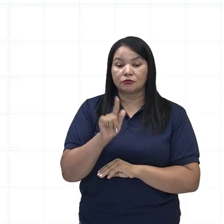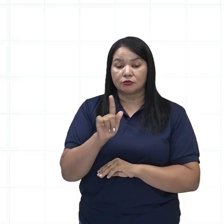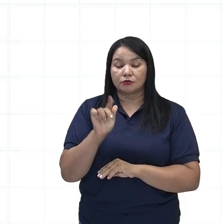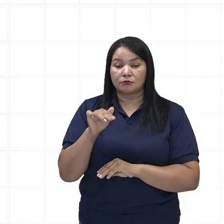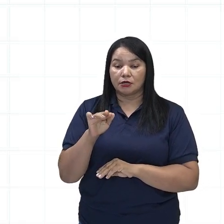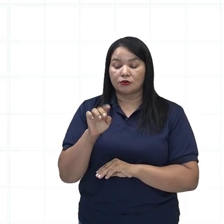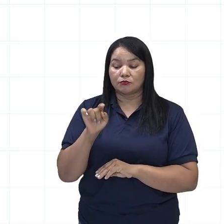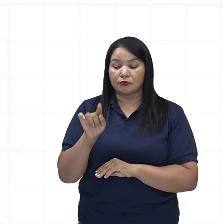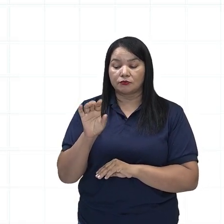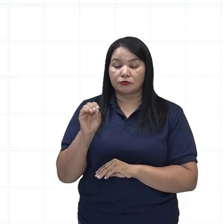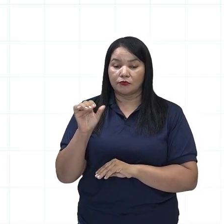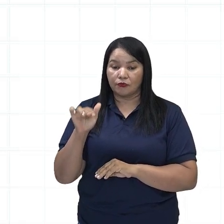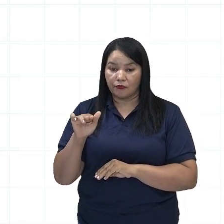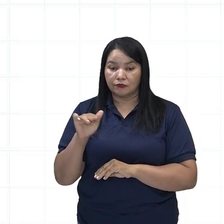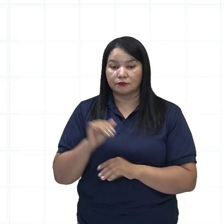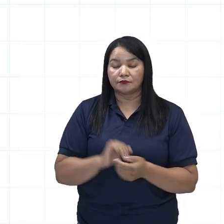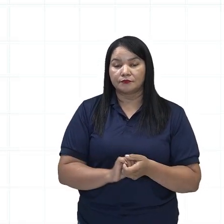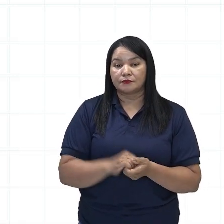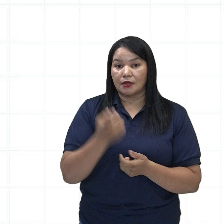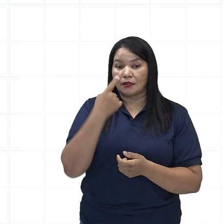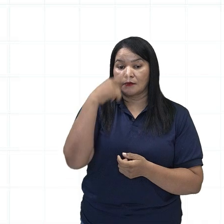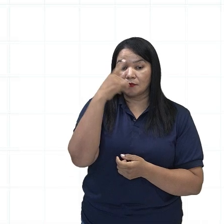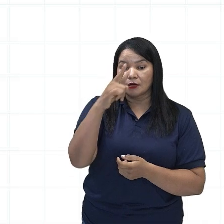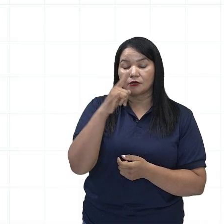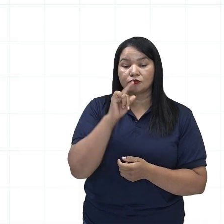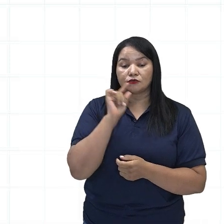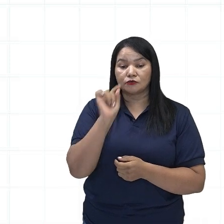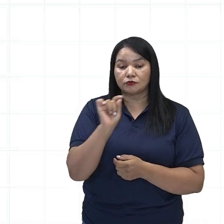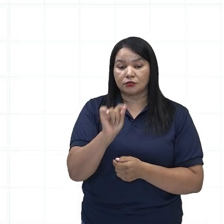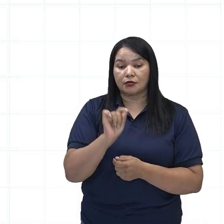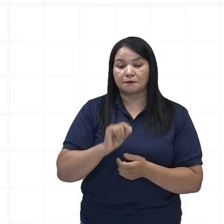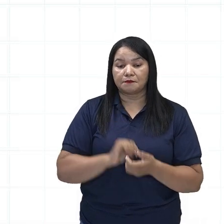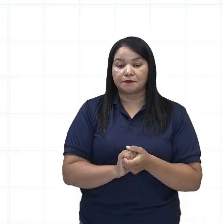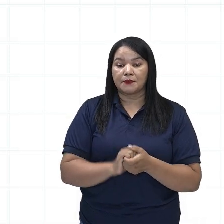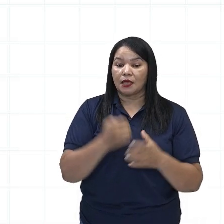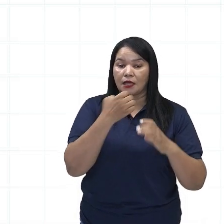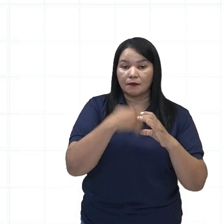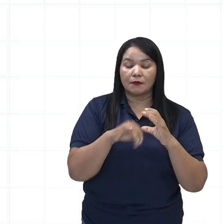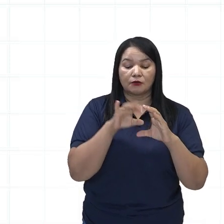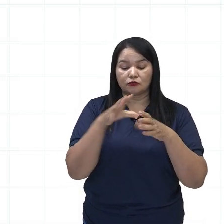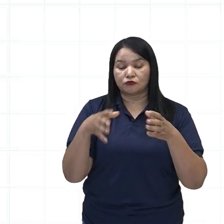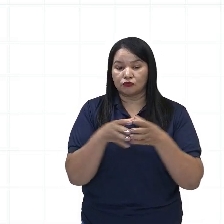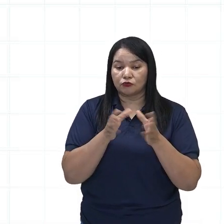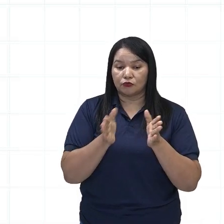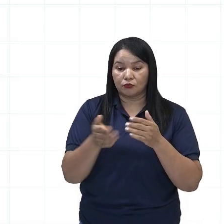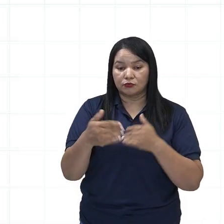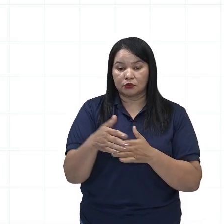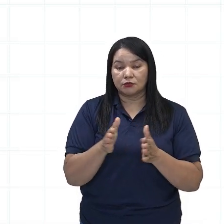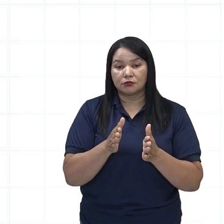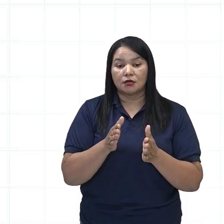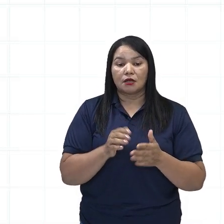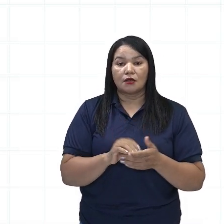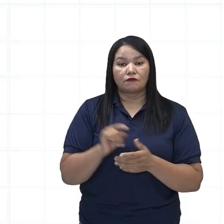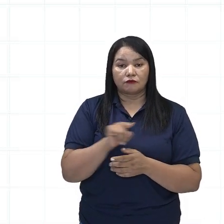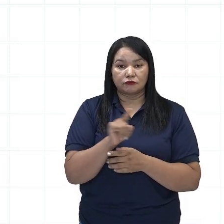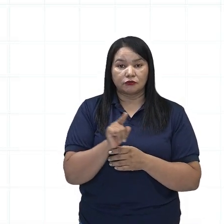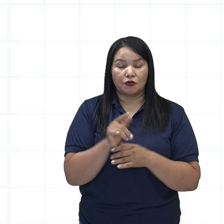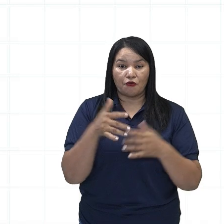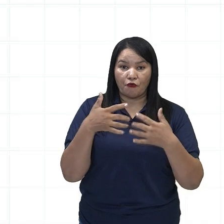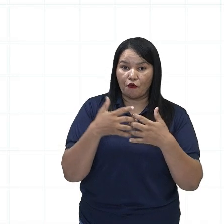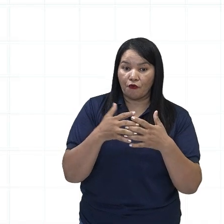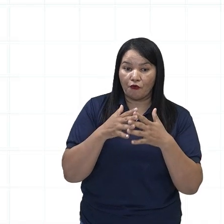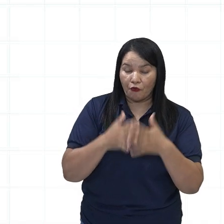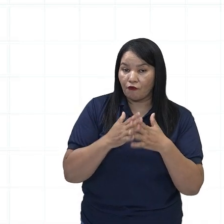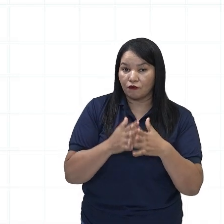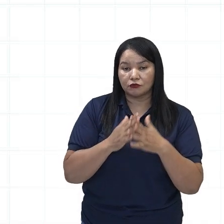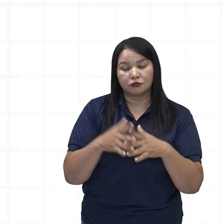www.gmail.com. Lembrando que esse e-mail de turma não pode ser confundido com o e-mail